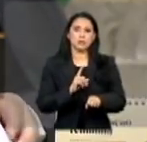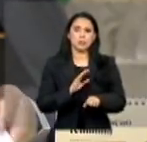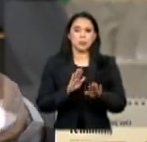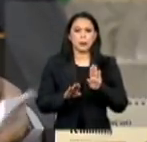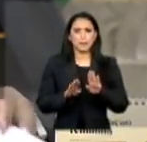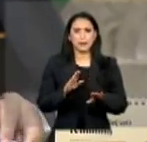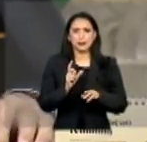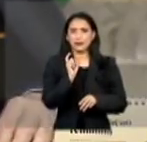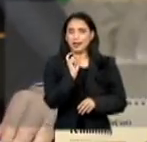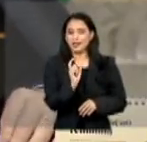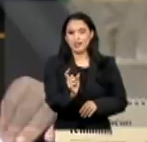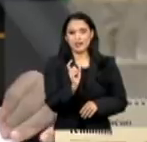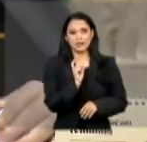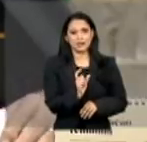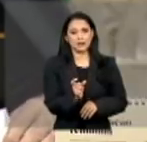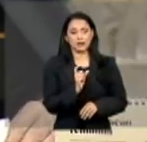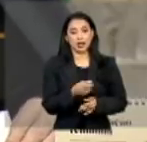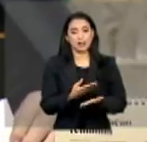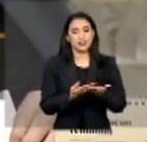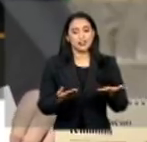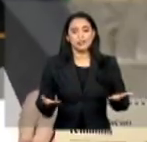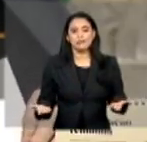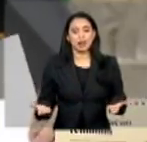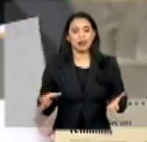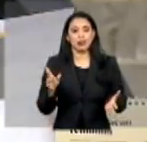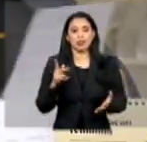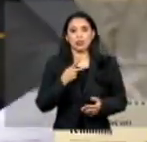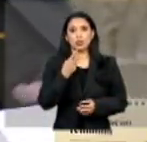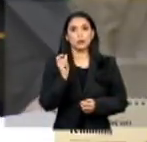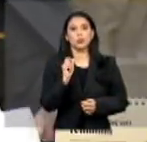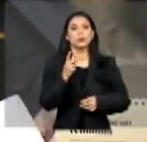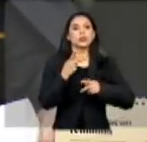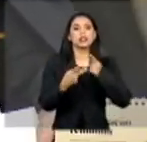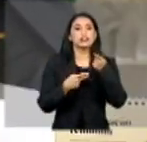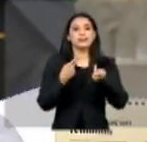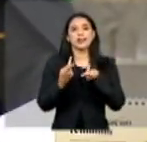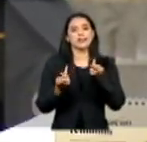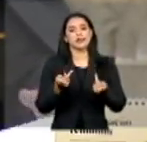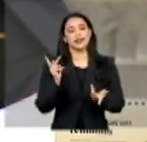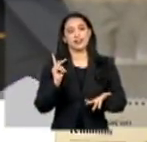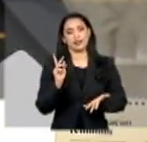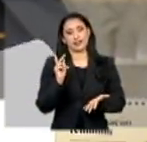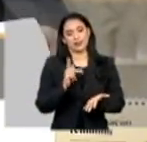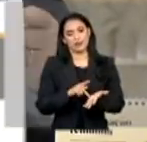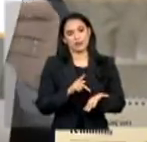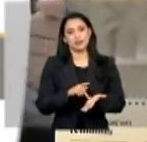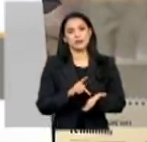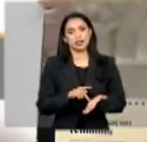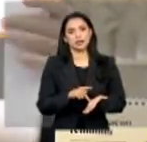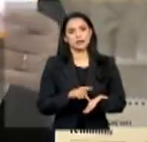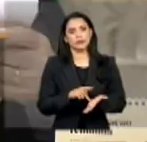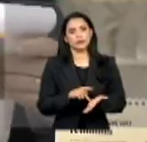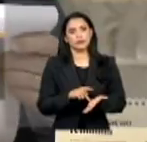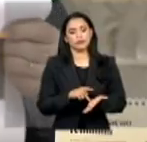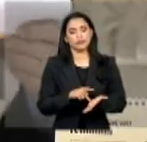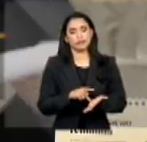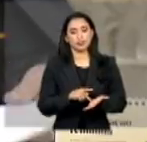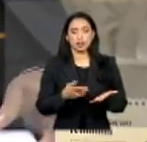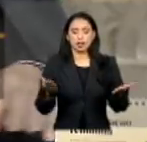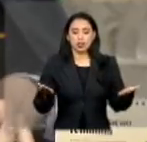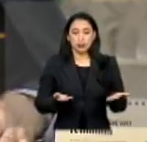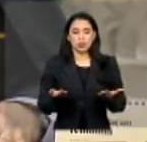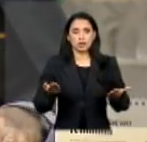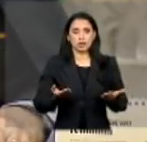palavras perdem o efeito de dizer certamente este será um deles